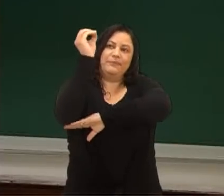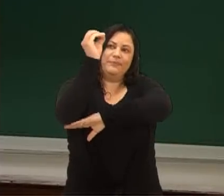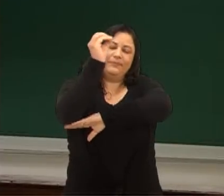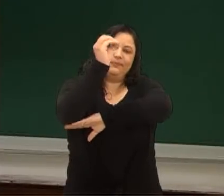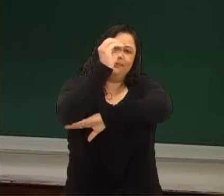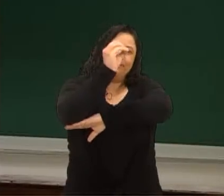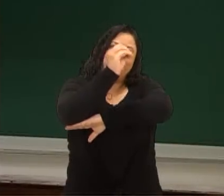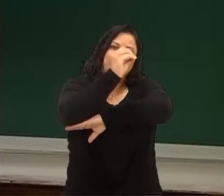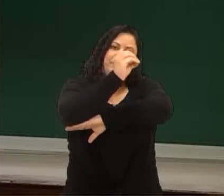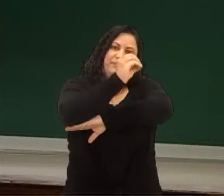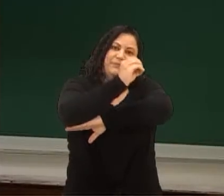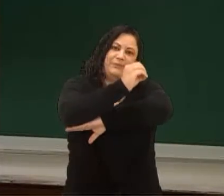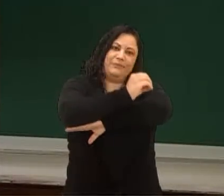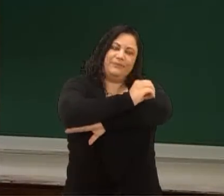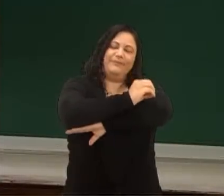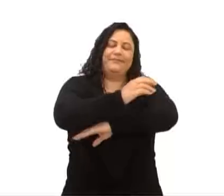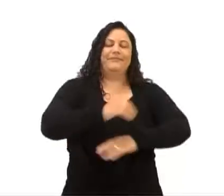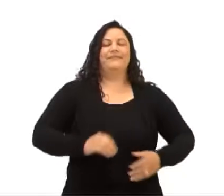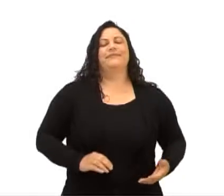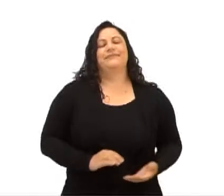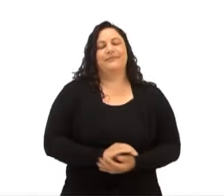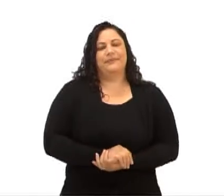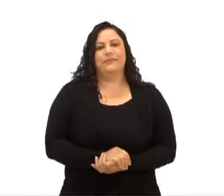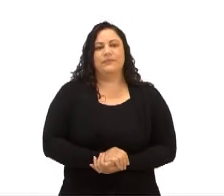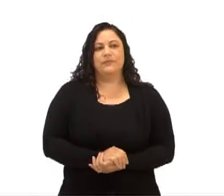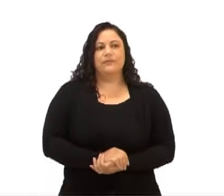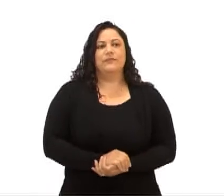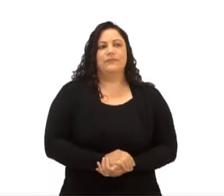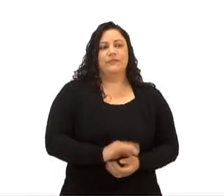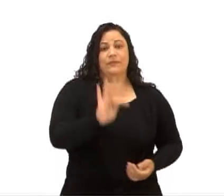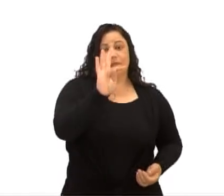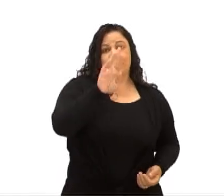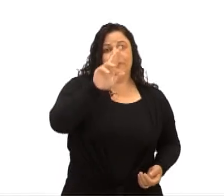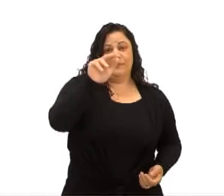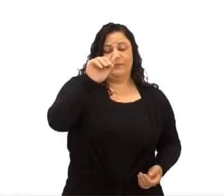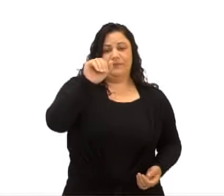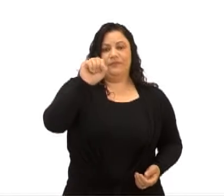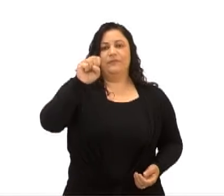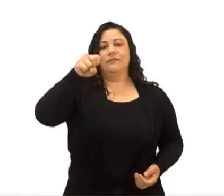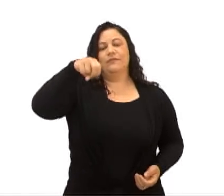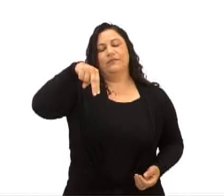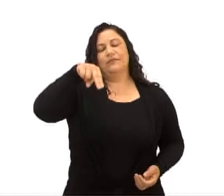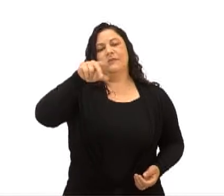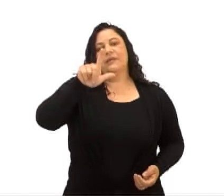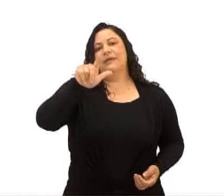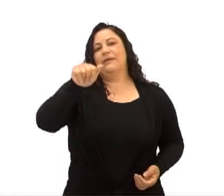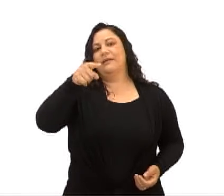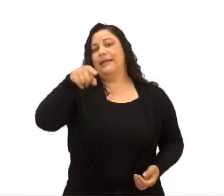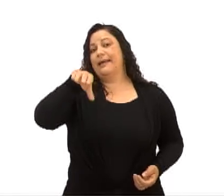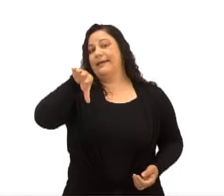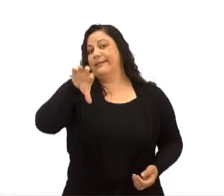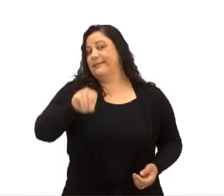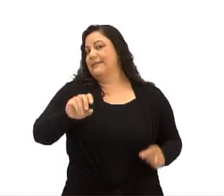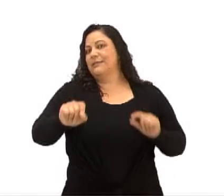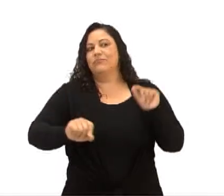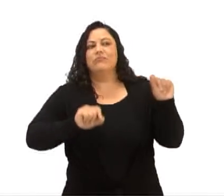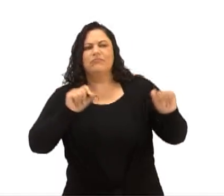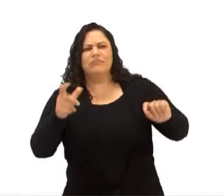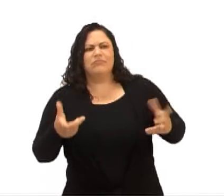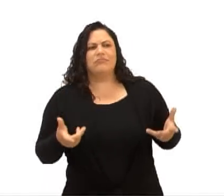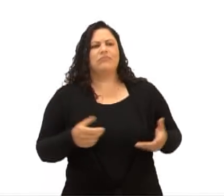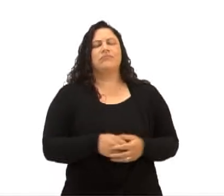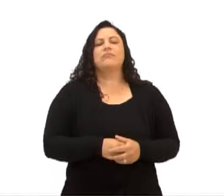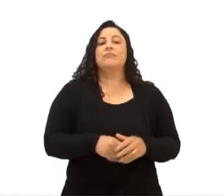do movimento de rotação. O movimento de translação, que é esse movimento? É um movimento que a